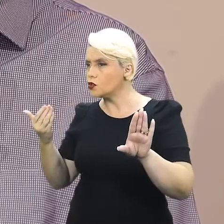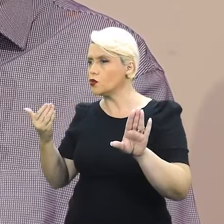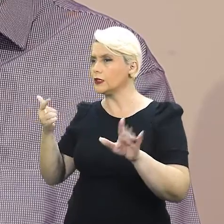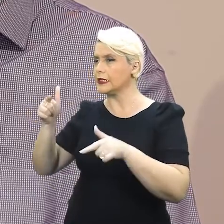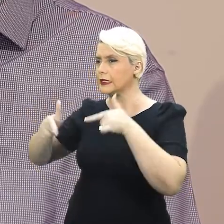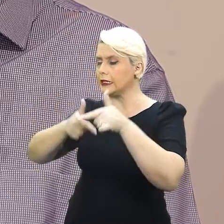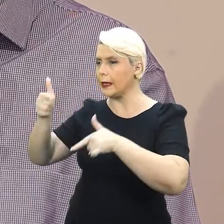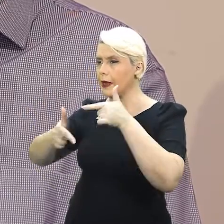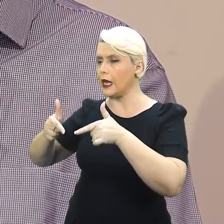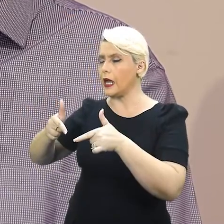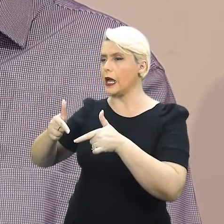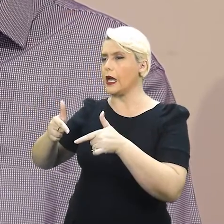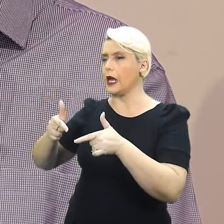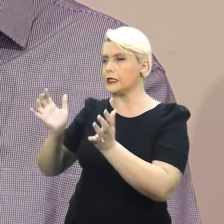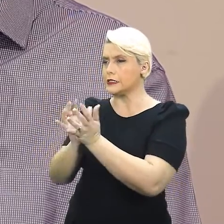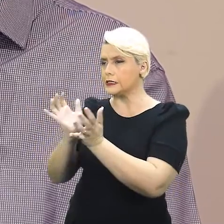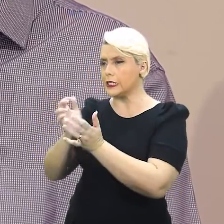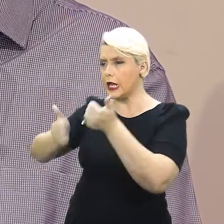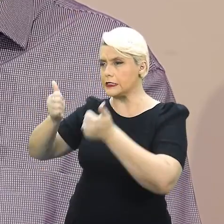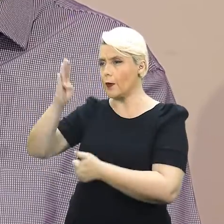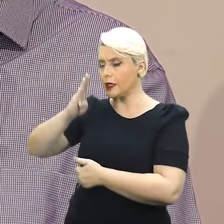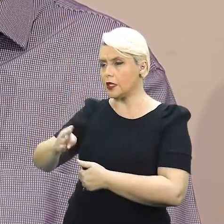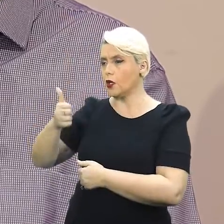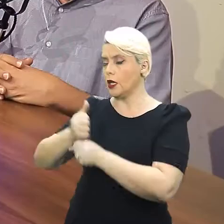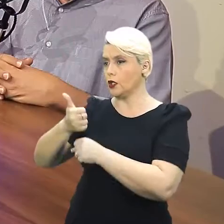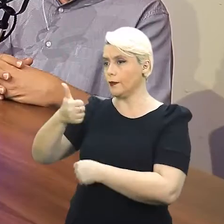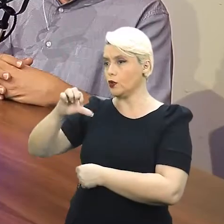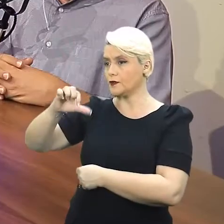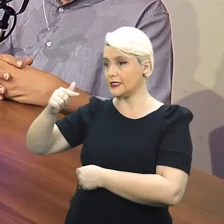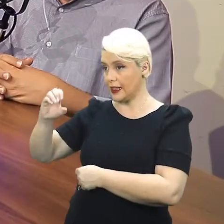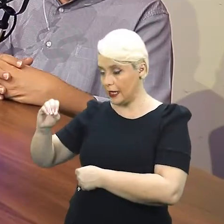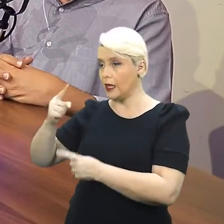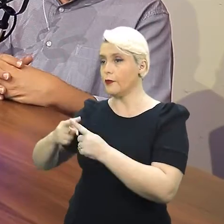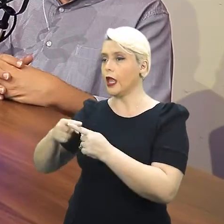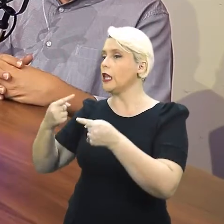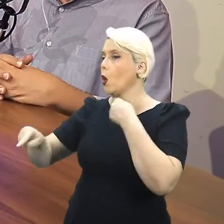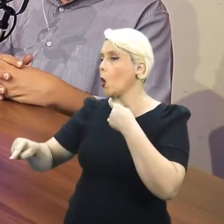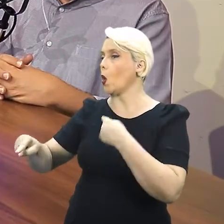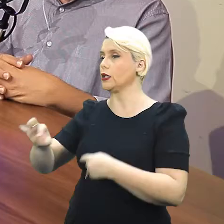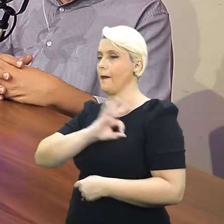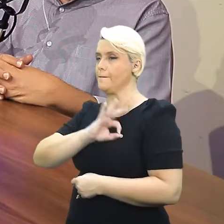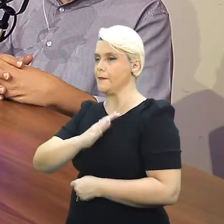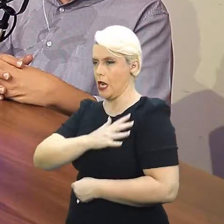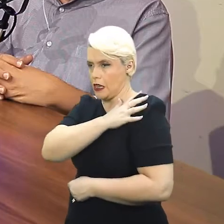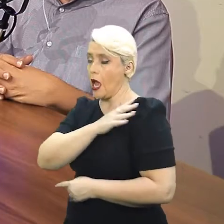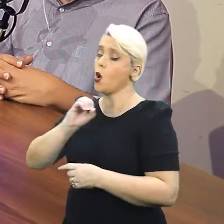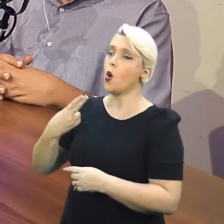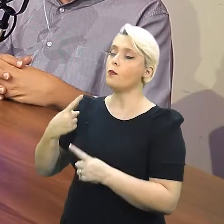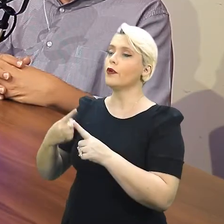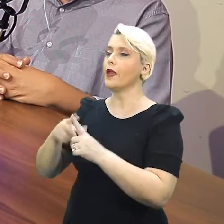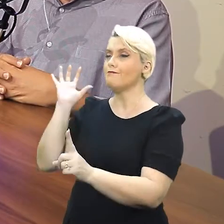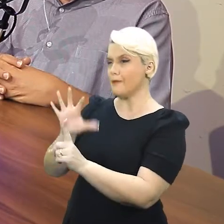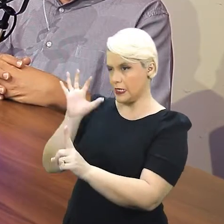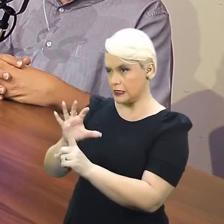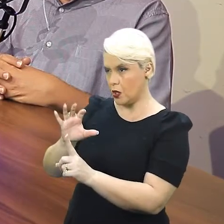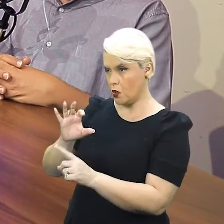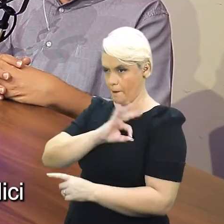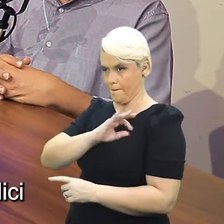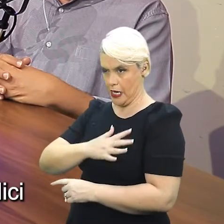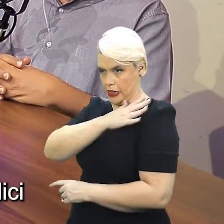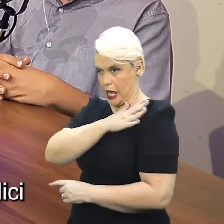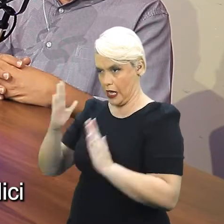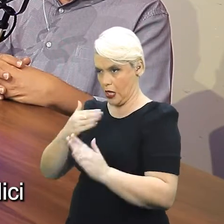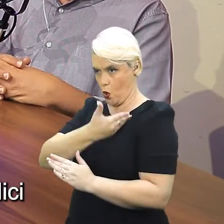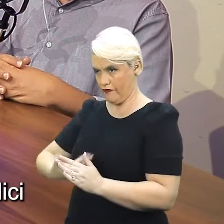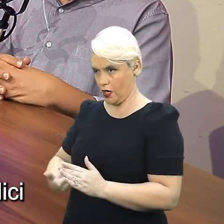brasileira em 70 por não concordar com o regime militar ou porque recebeu pressão do regime militar?